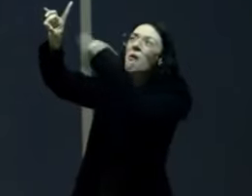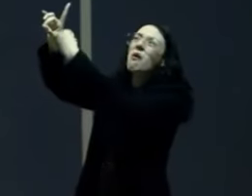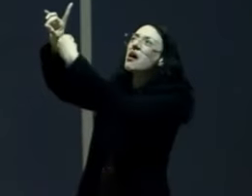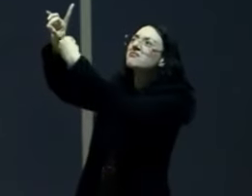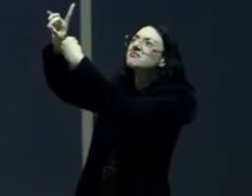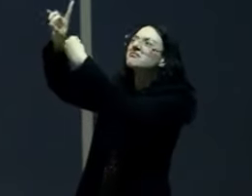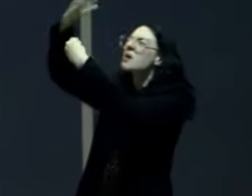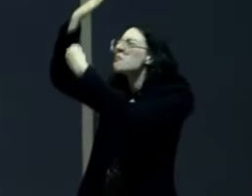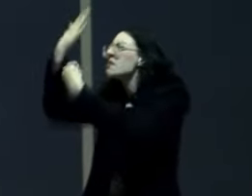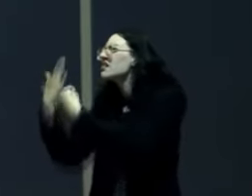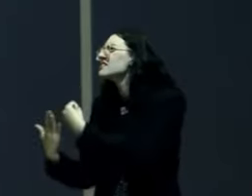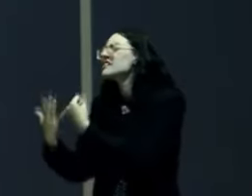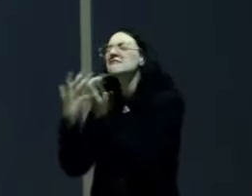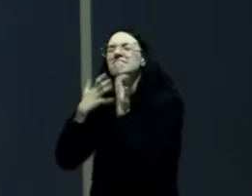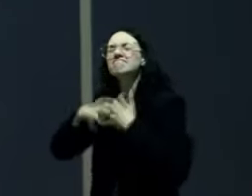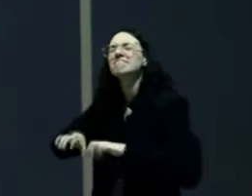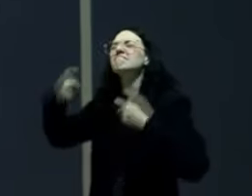é a tua presença, Senhor.